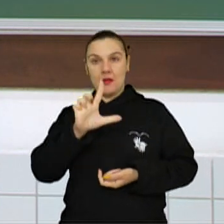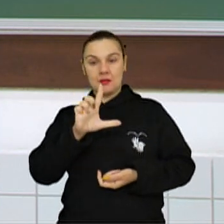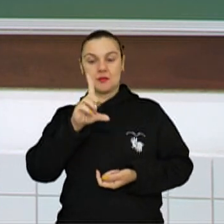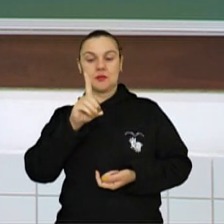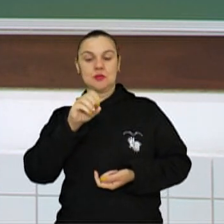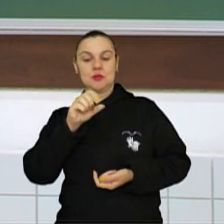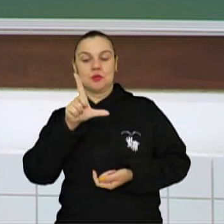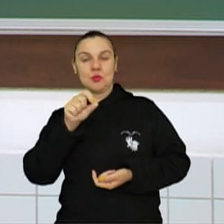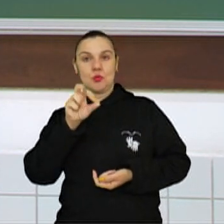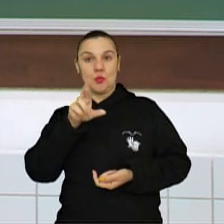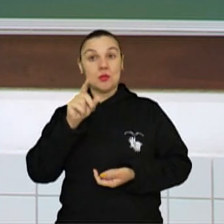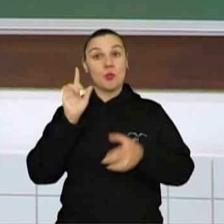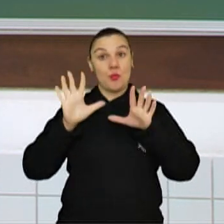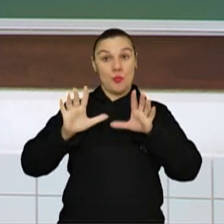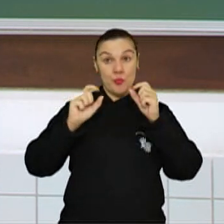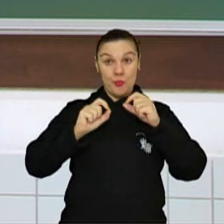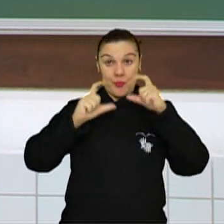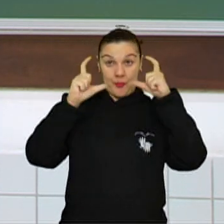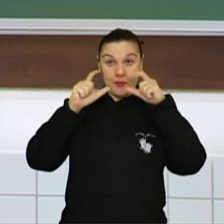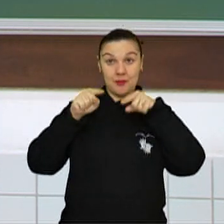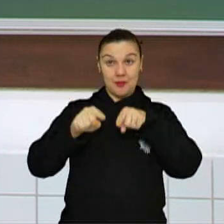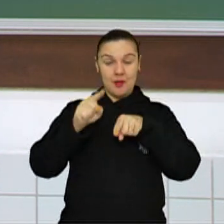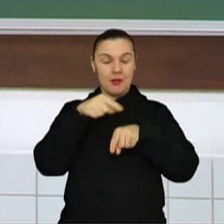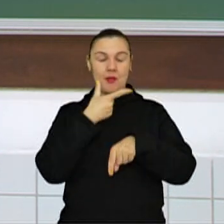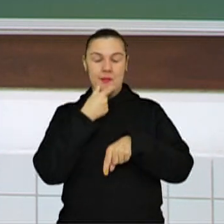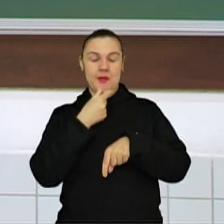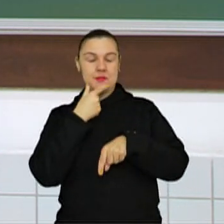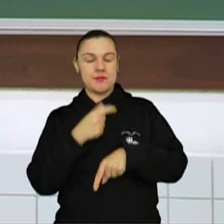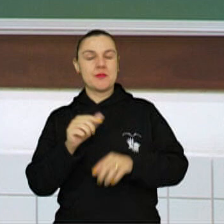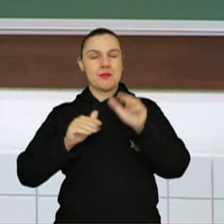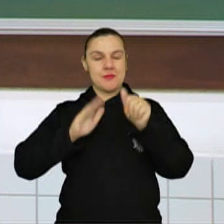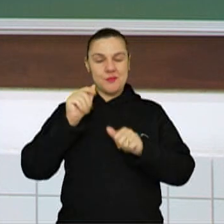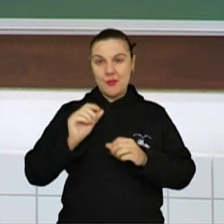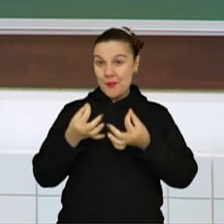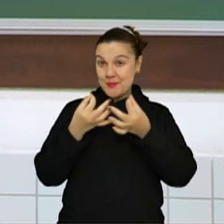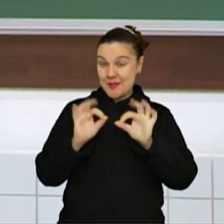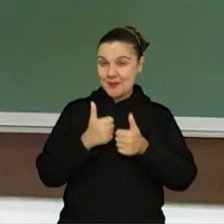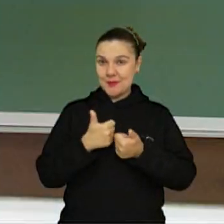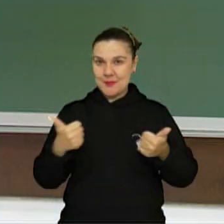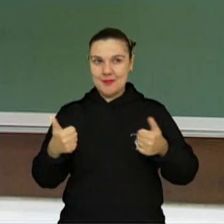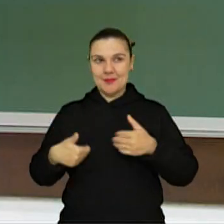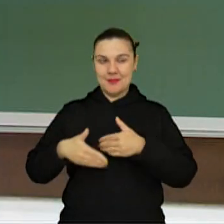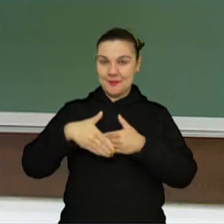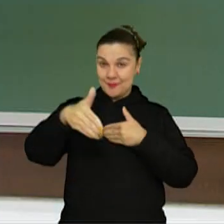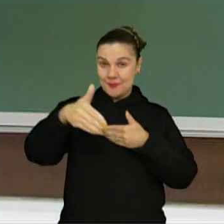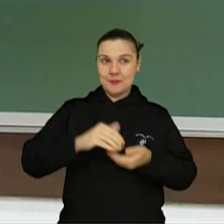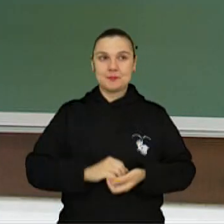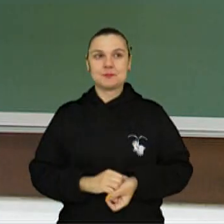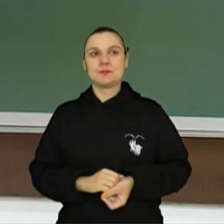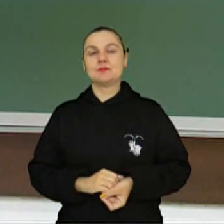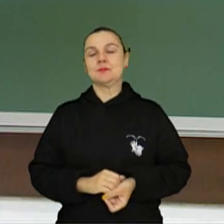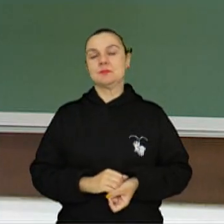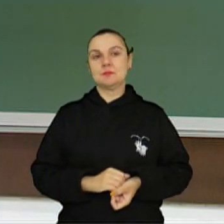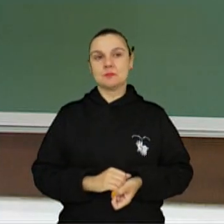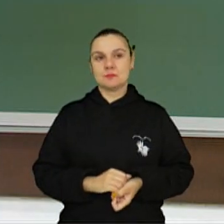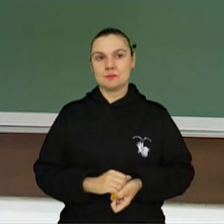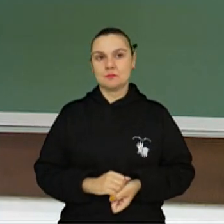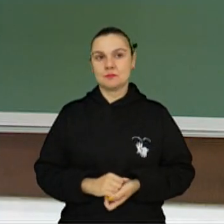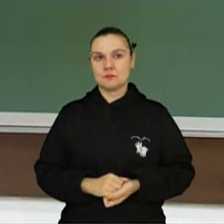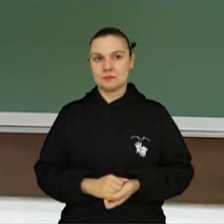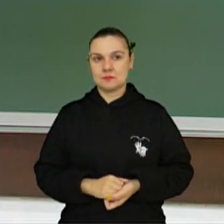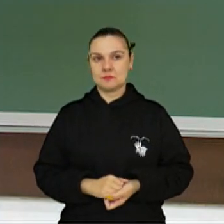dolor. Cuidado com isso. A palavra é masculino em espanhol, certo? Seguimos, então. Quais são os tipos aí